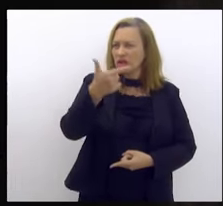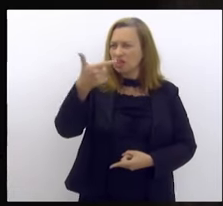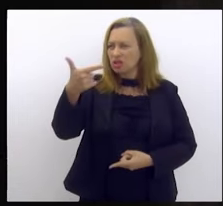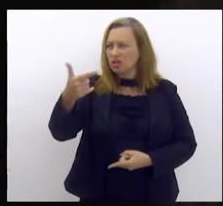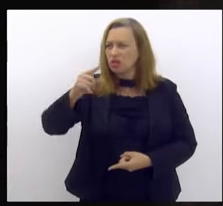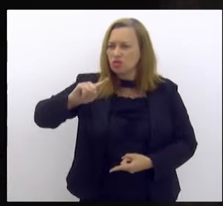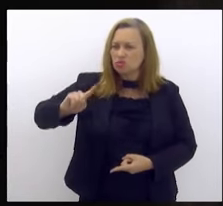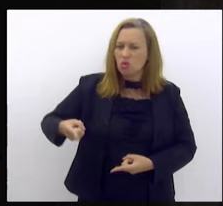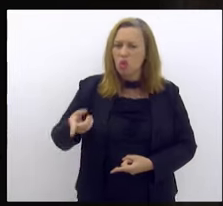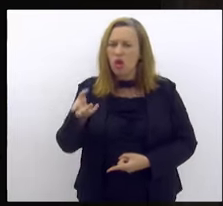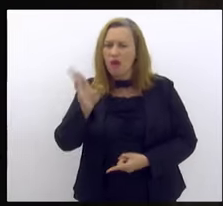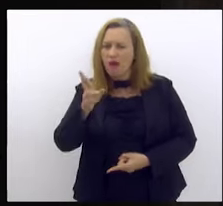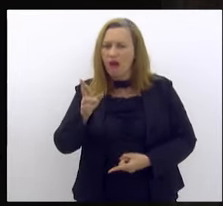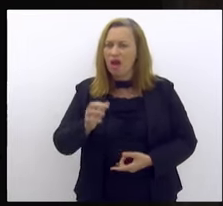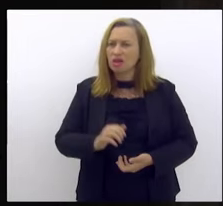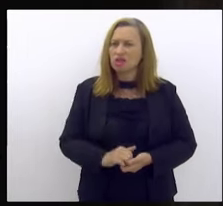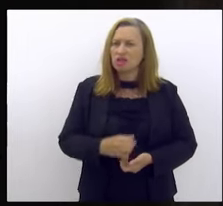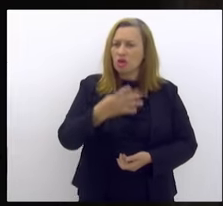R$ 42 mil.